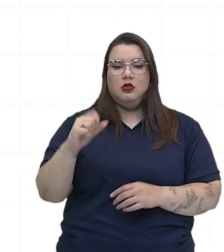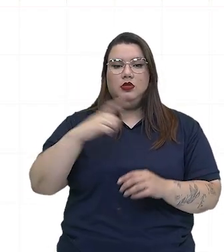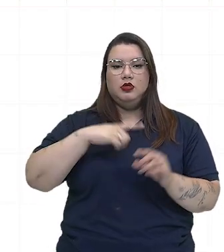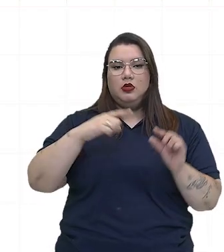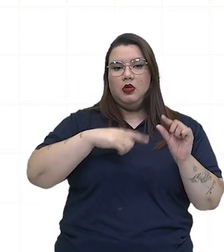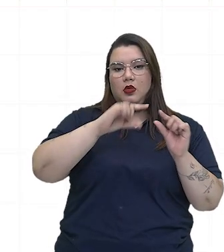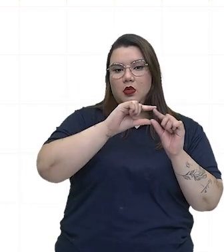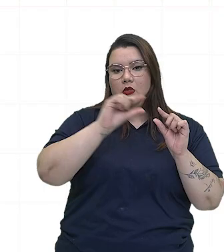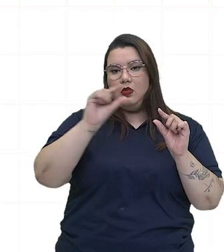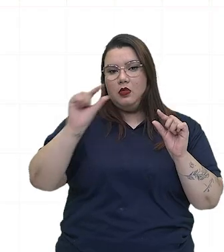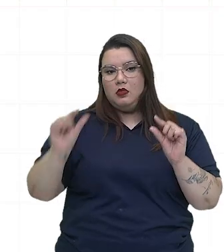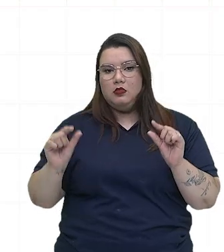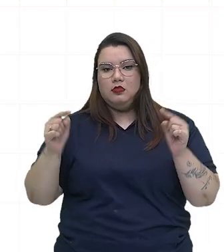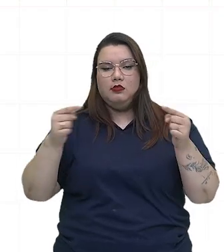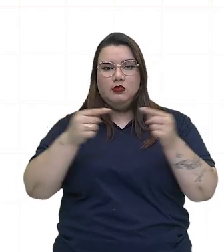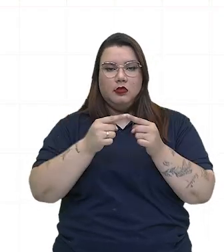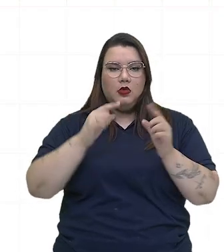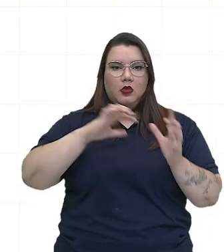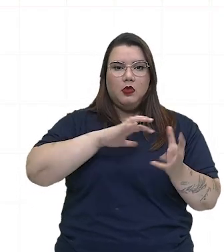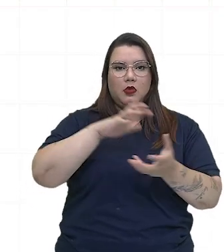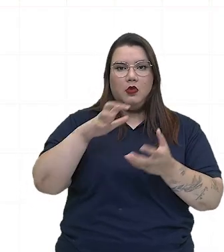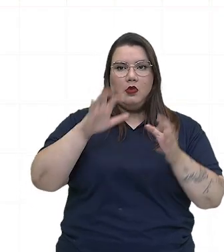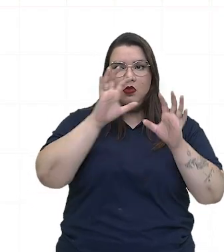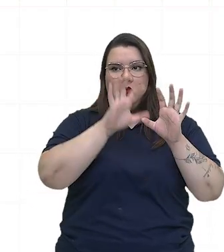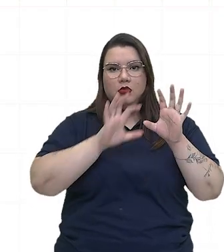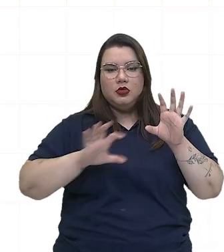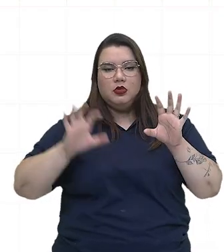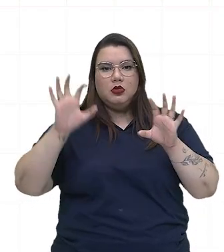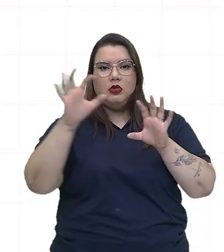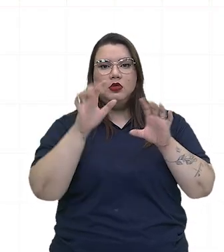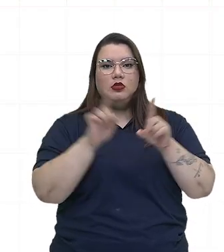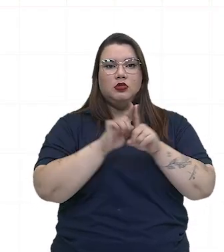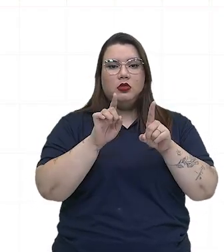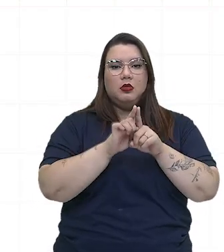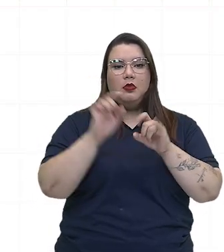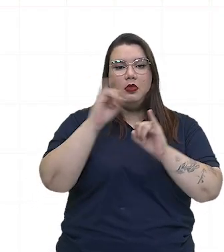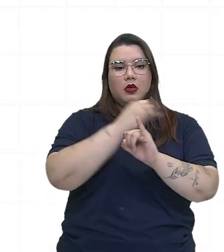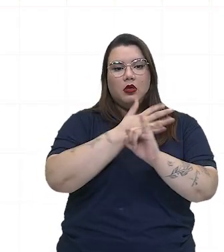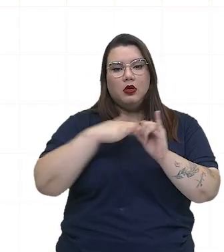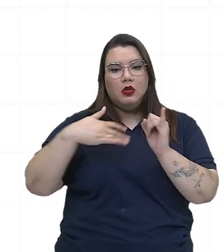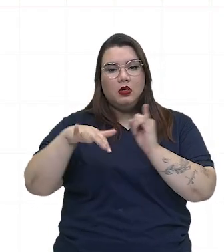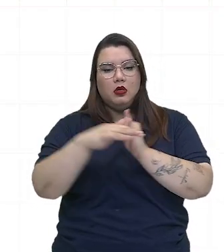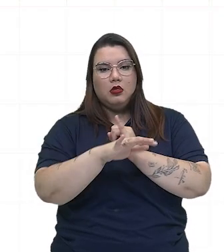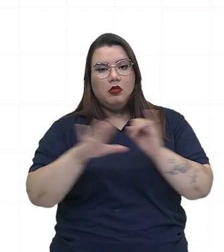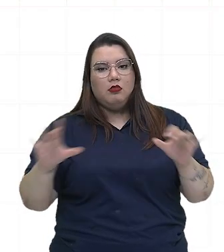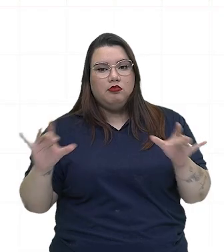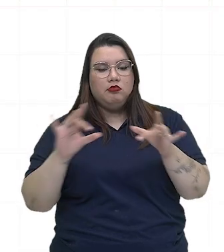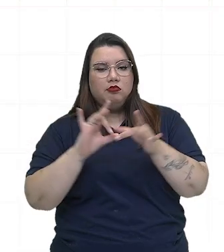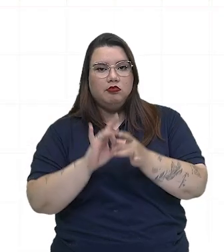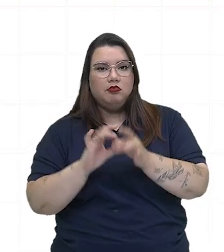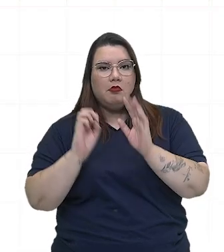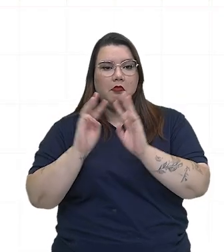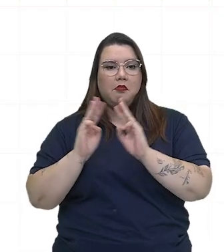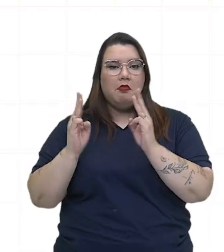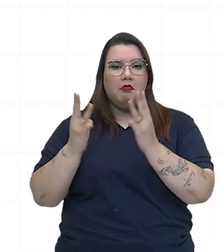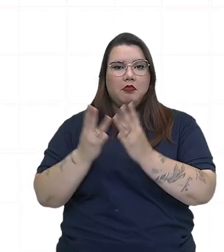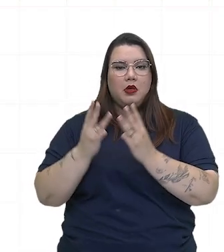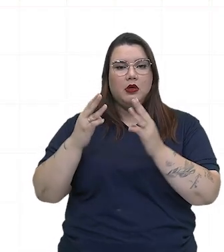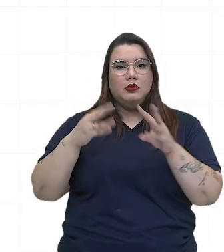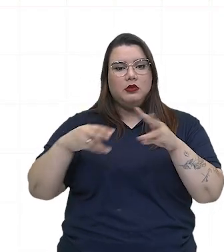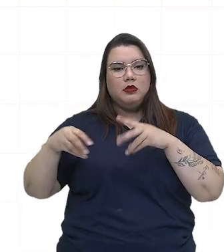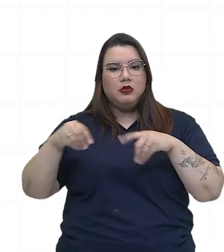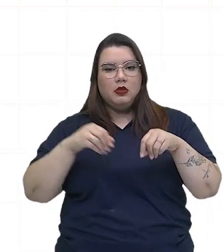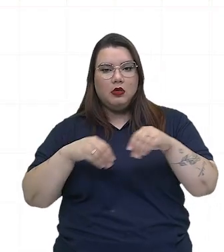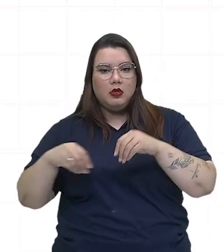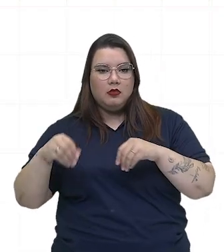estão presentes os continentes e as ilhas, e elas são associadas às grandes massas de